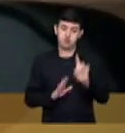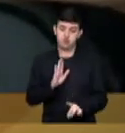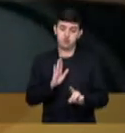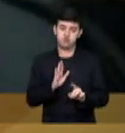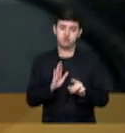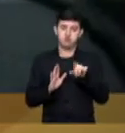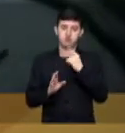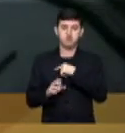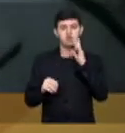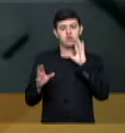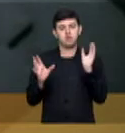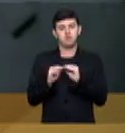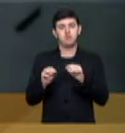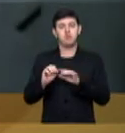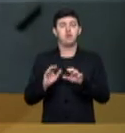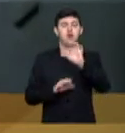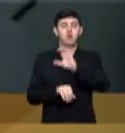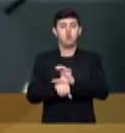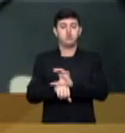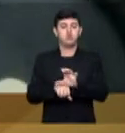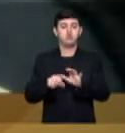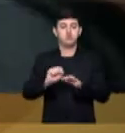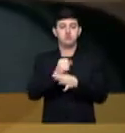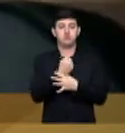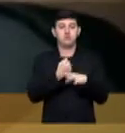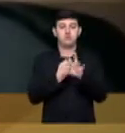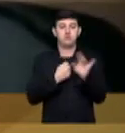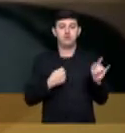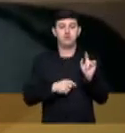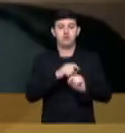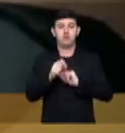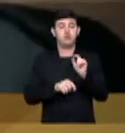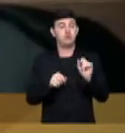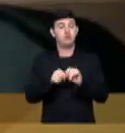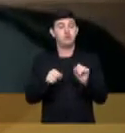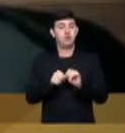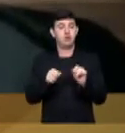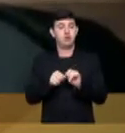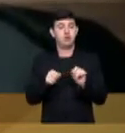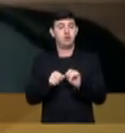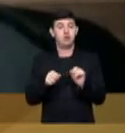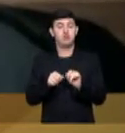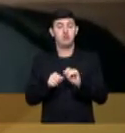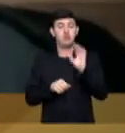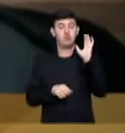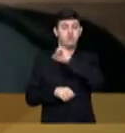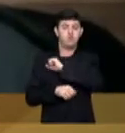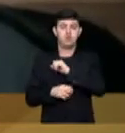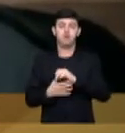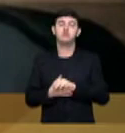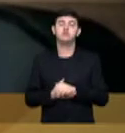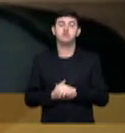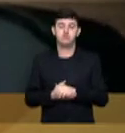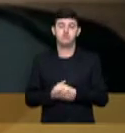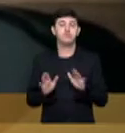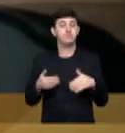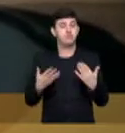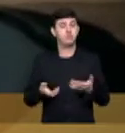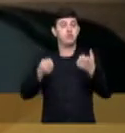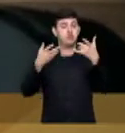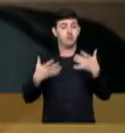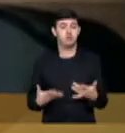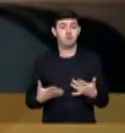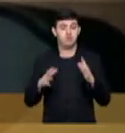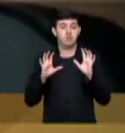direitos previstos na Constituição deve ser feita da maneira mais eficiente possível. Dito de